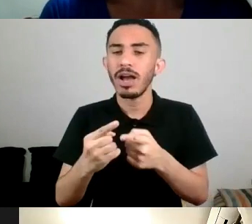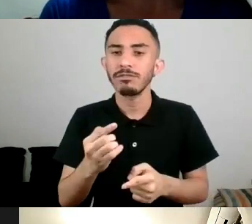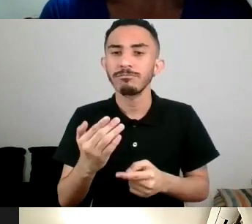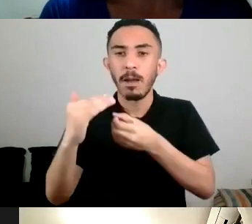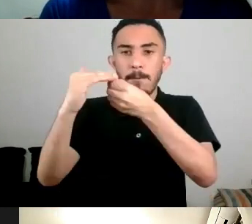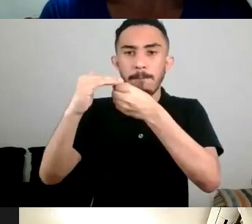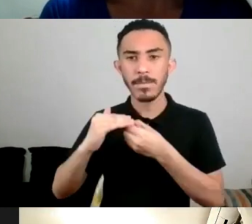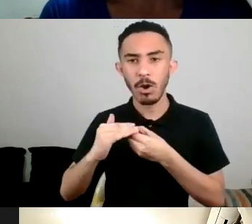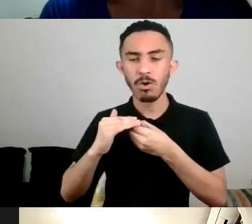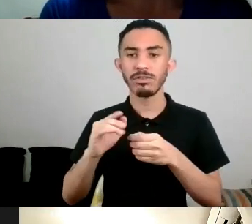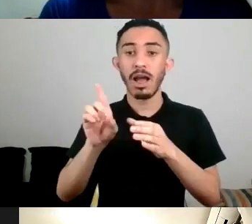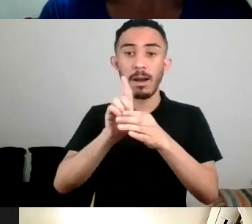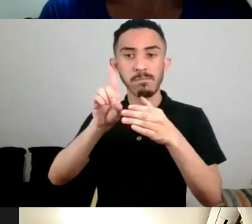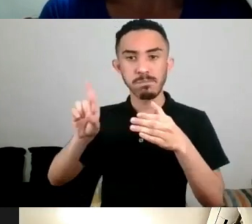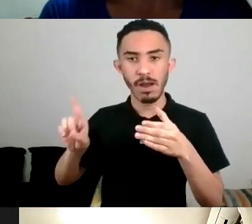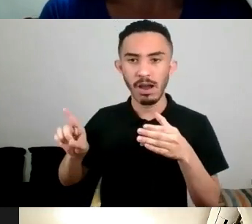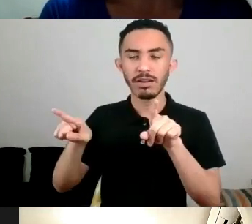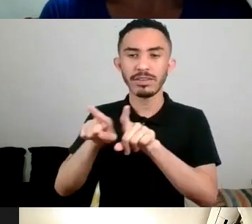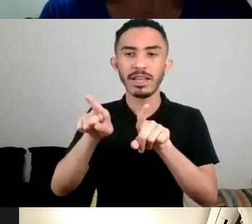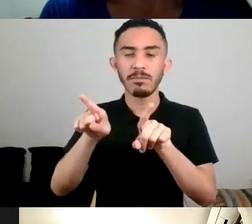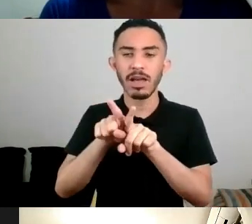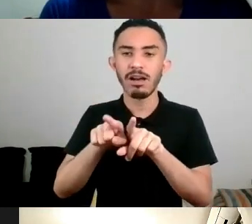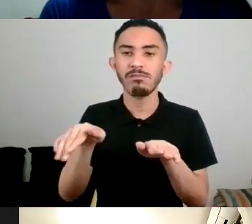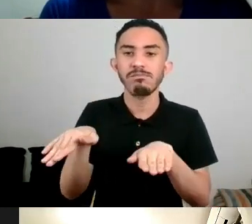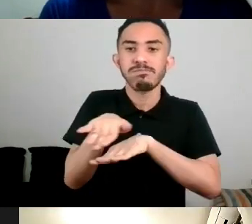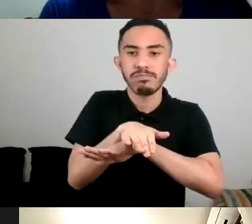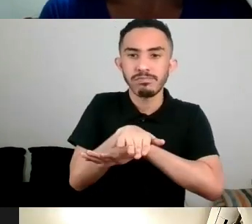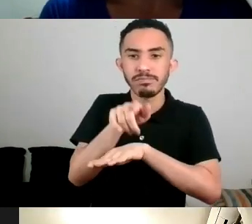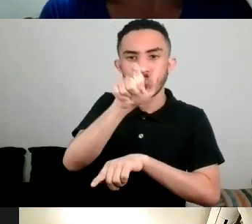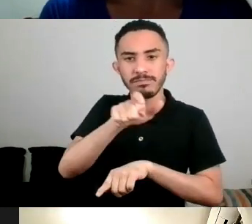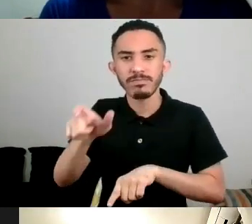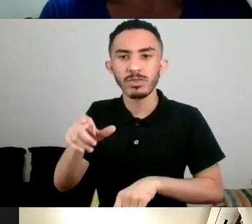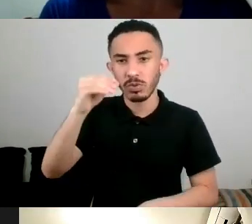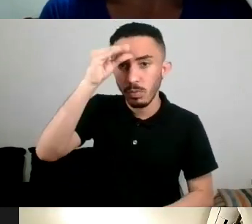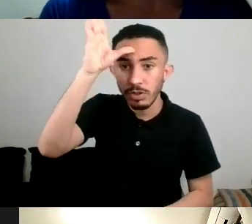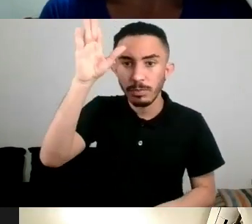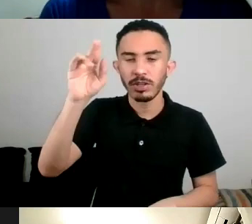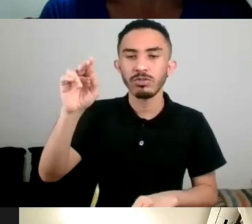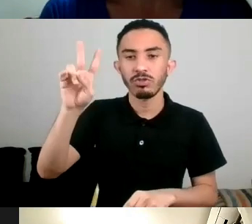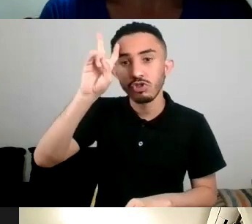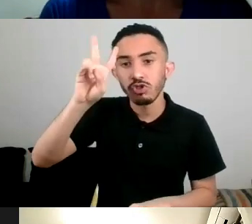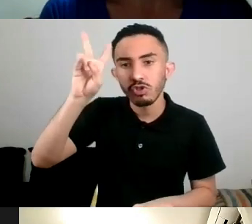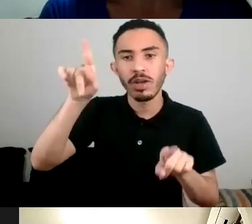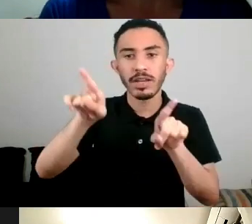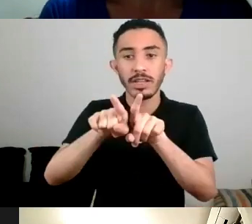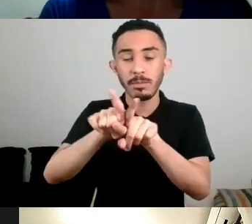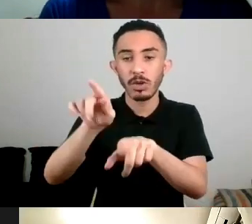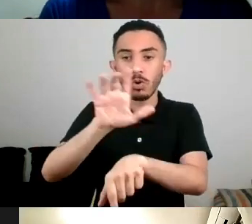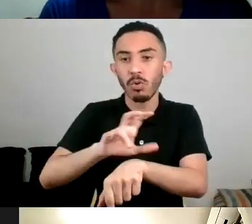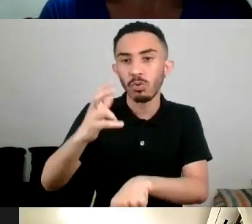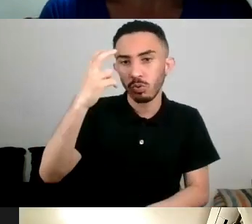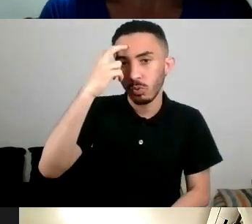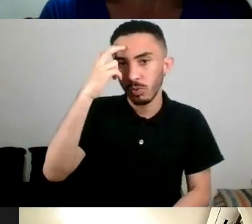pela marginalização e pela subalternização de seus saberes, histórias e cultura.